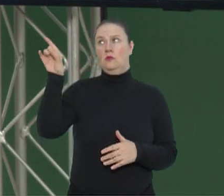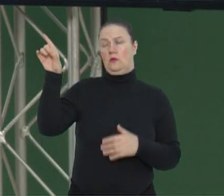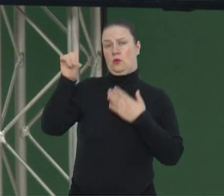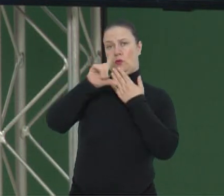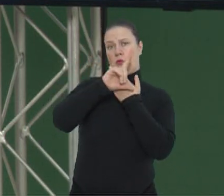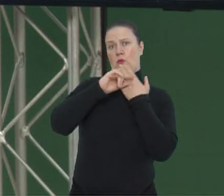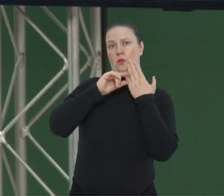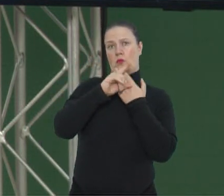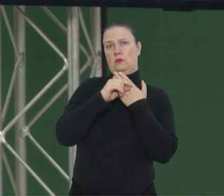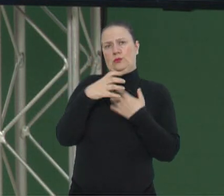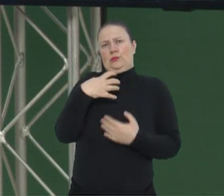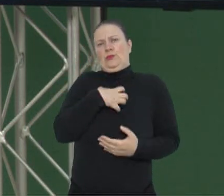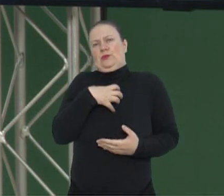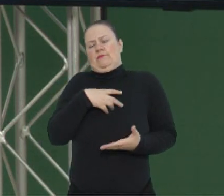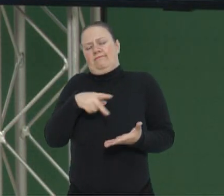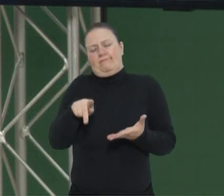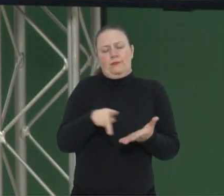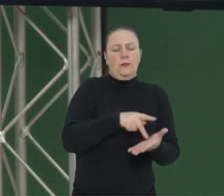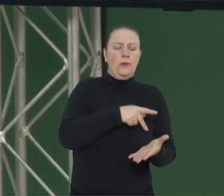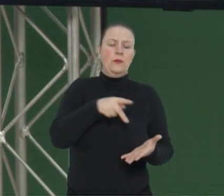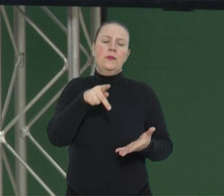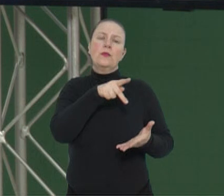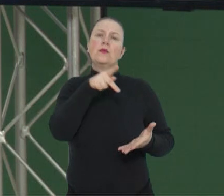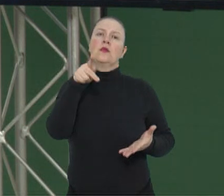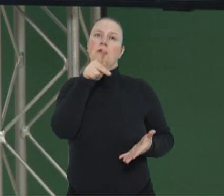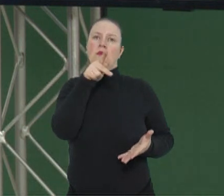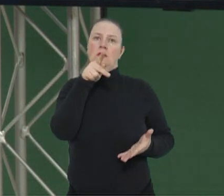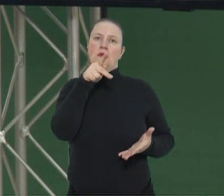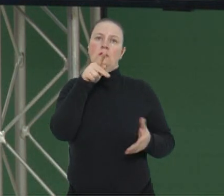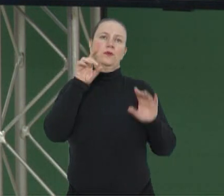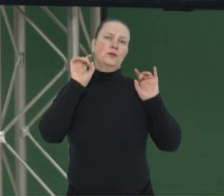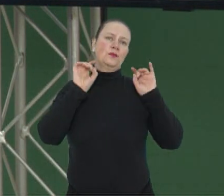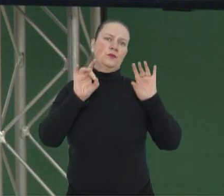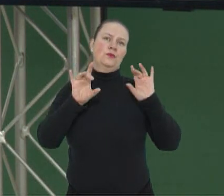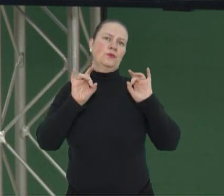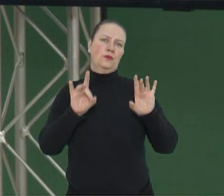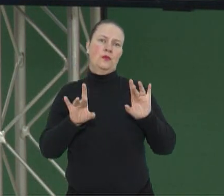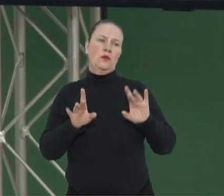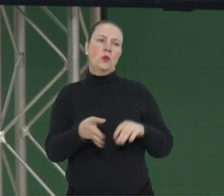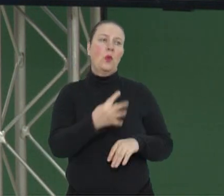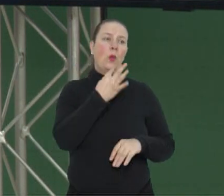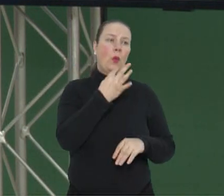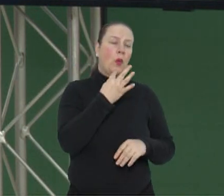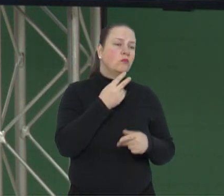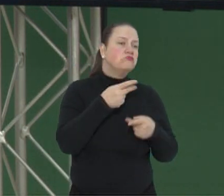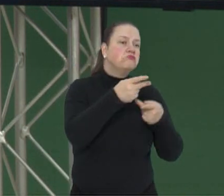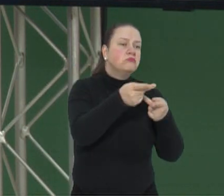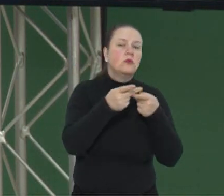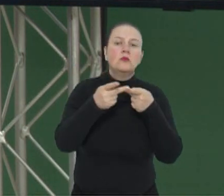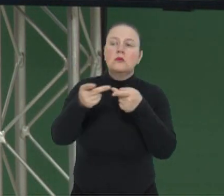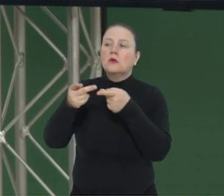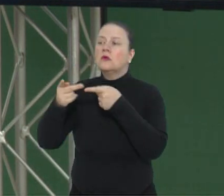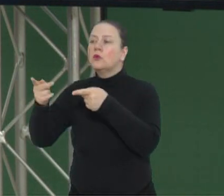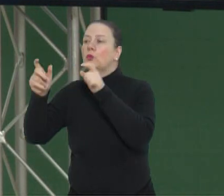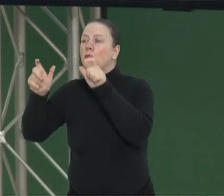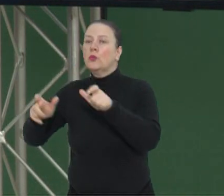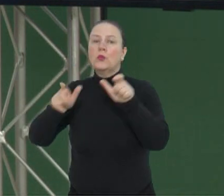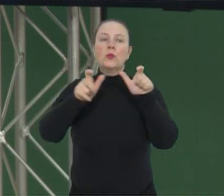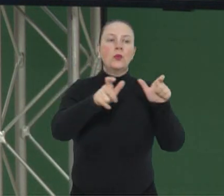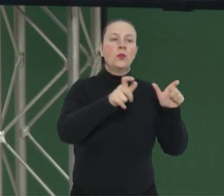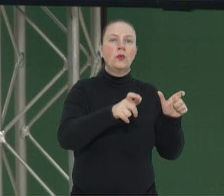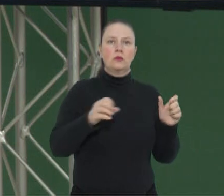de uma forma poética, né? Não somente o ato de conhecer lugares novos, mas